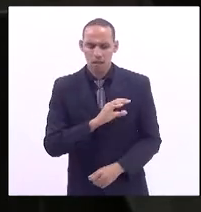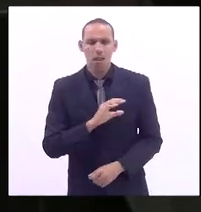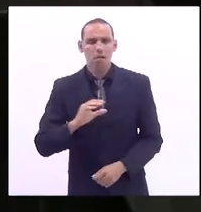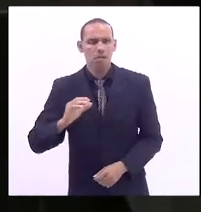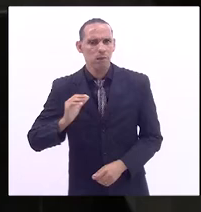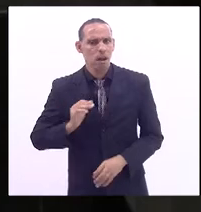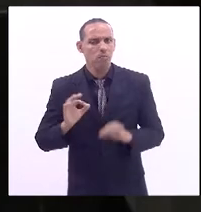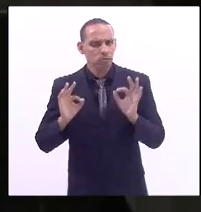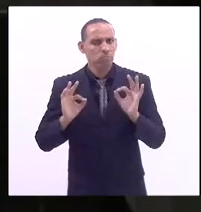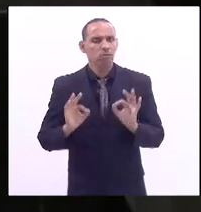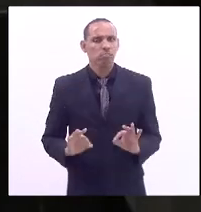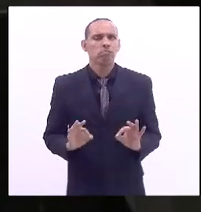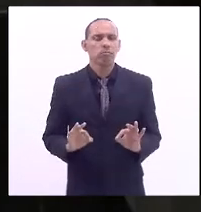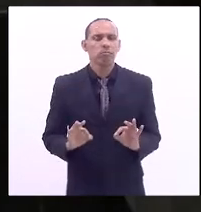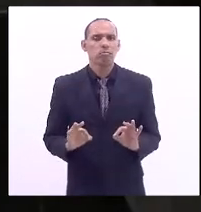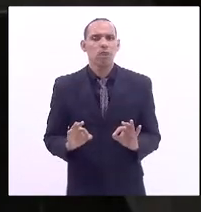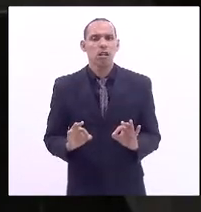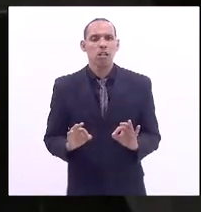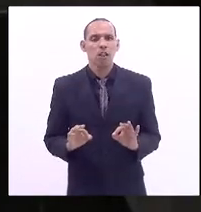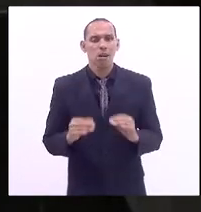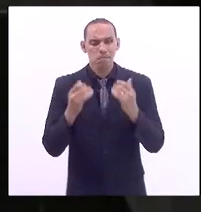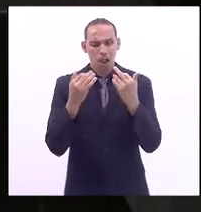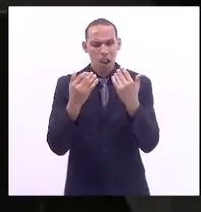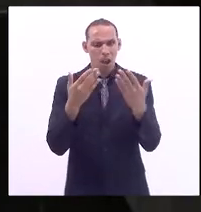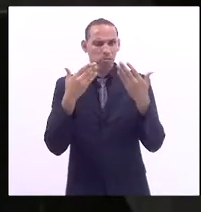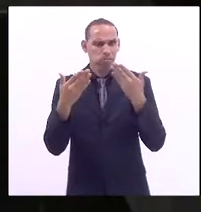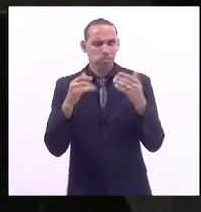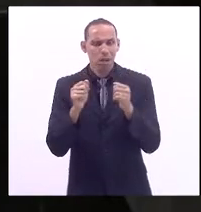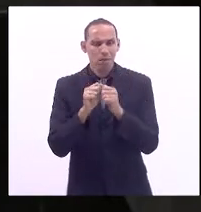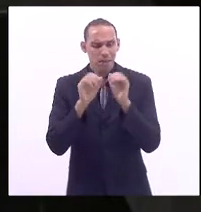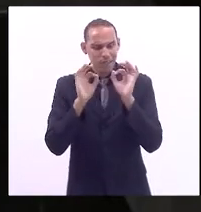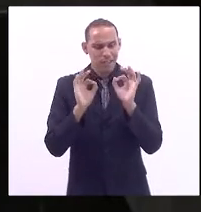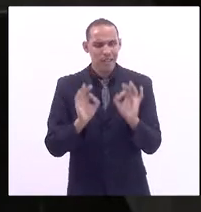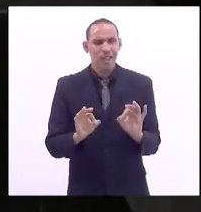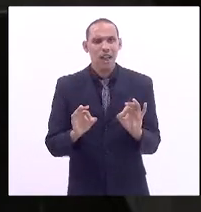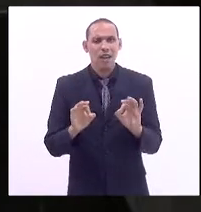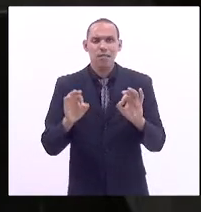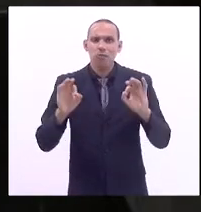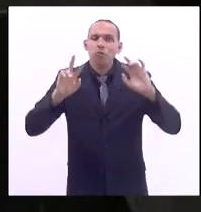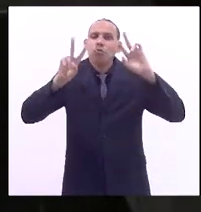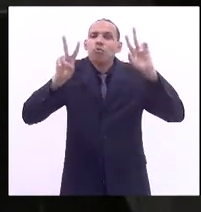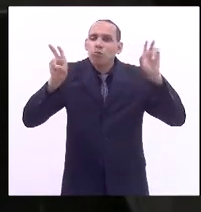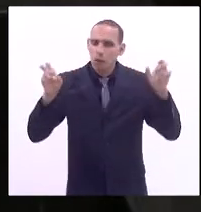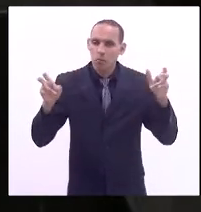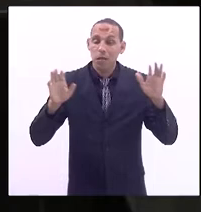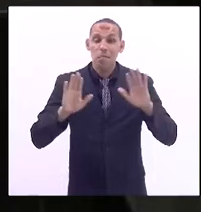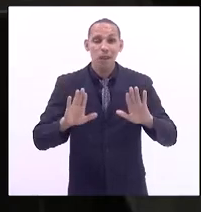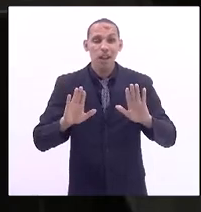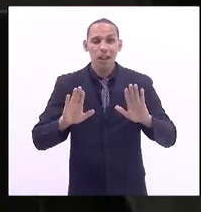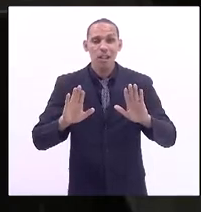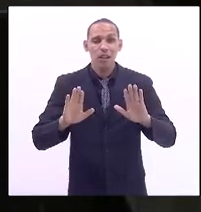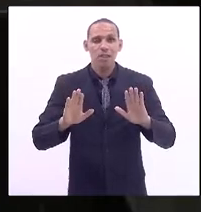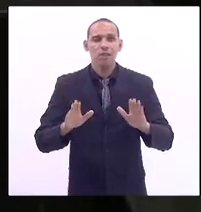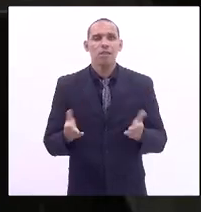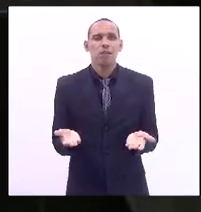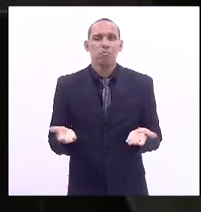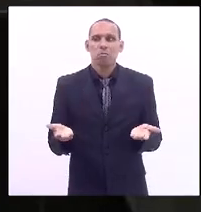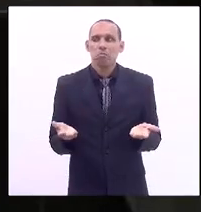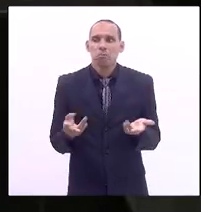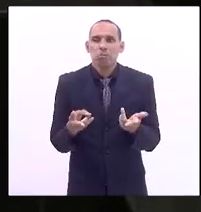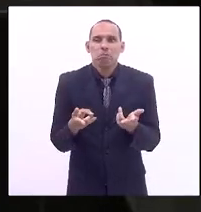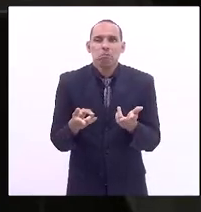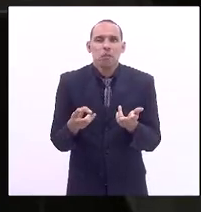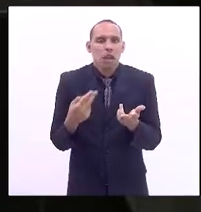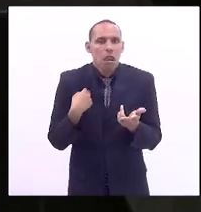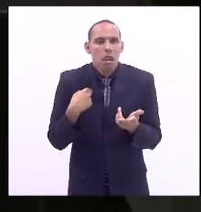competente uma grande audiência pública sobre esse tema Mas jamais voltarei